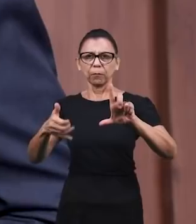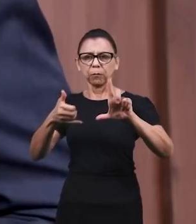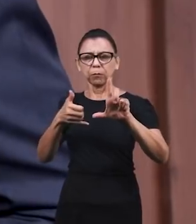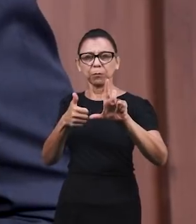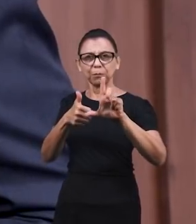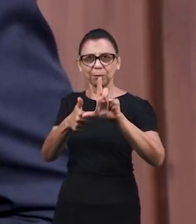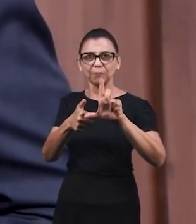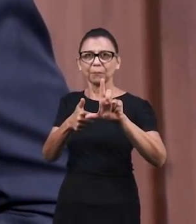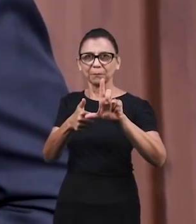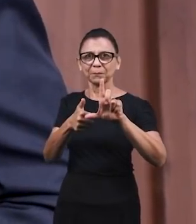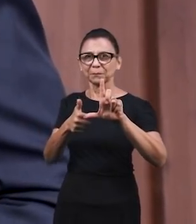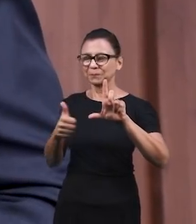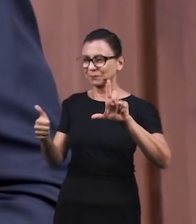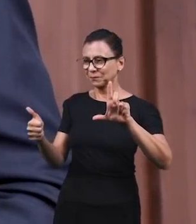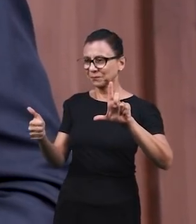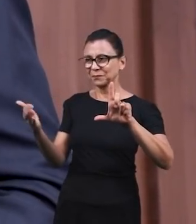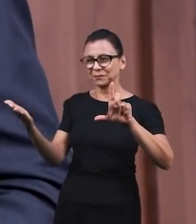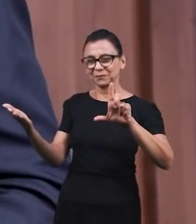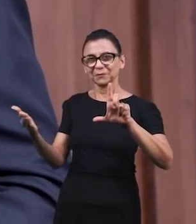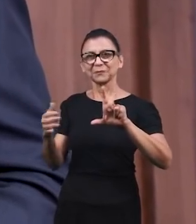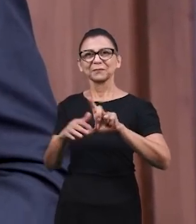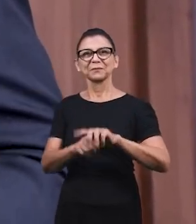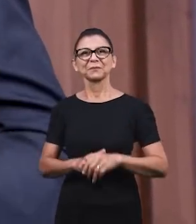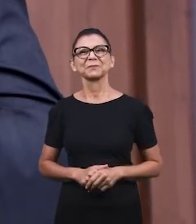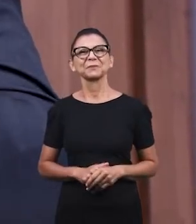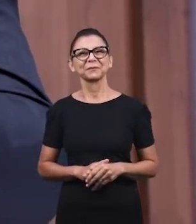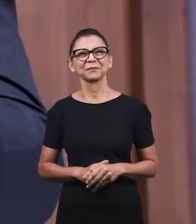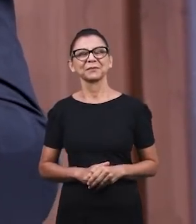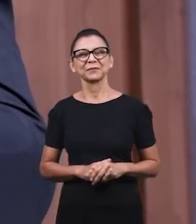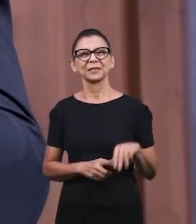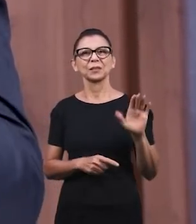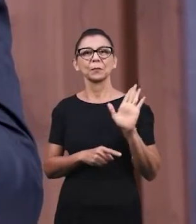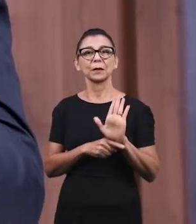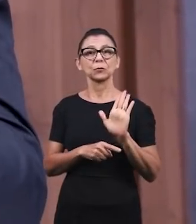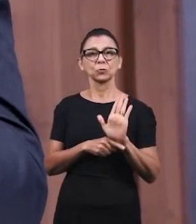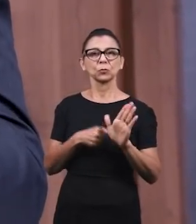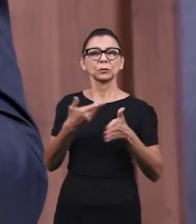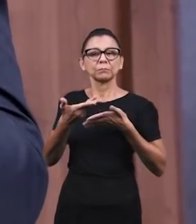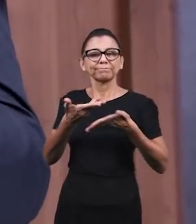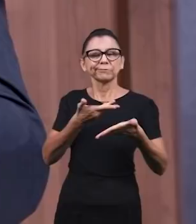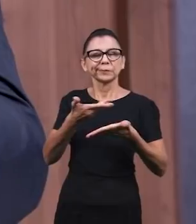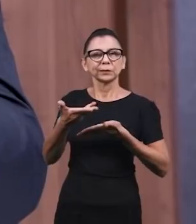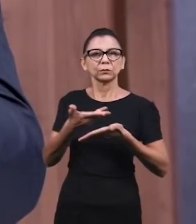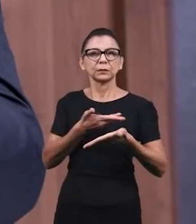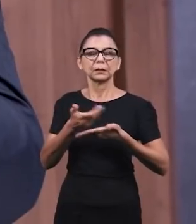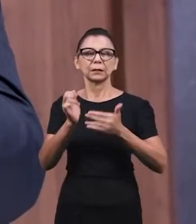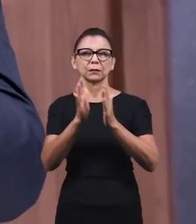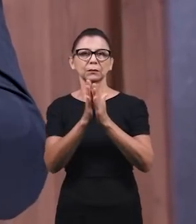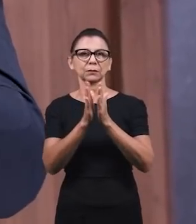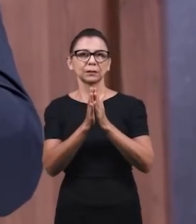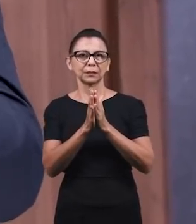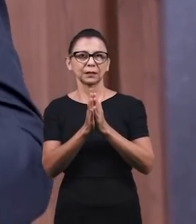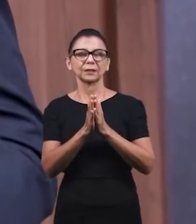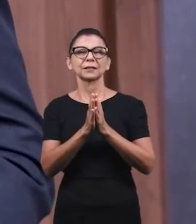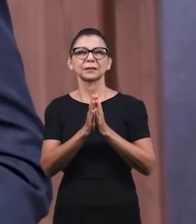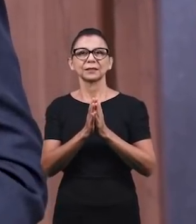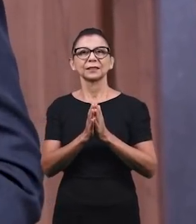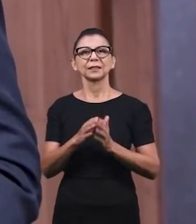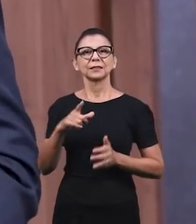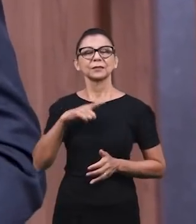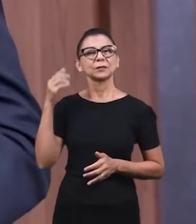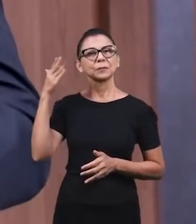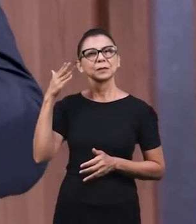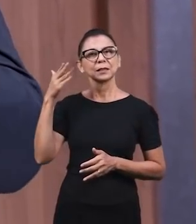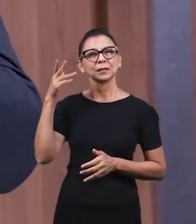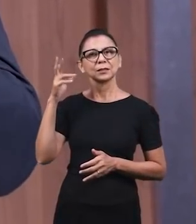câmera do seu celular para esse QR Code que está aparecendo na tela. Você vai ser atendido por alguém que vai orar por você, vai trazer uma palavra da